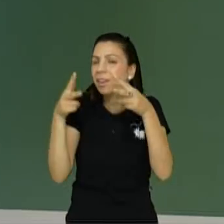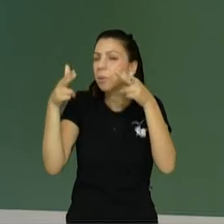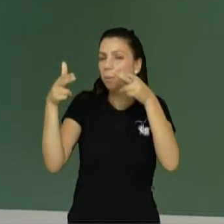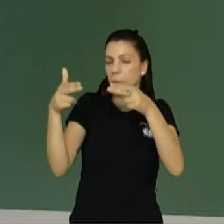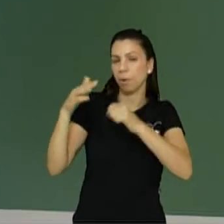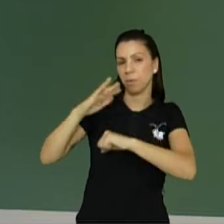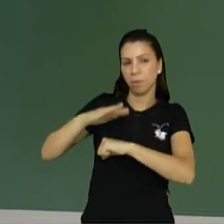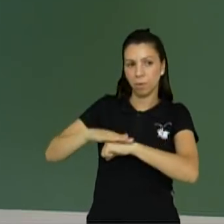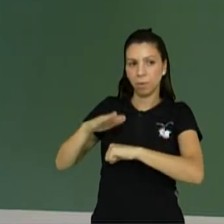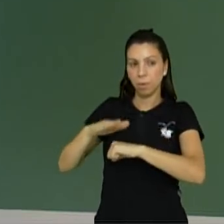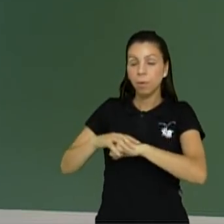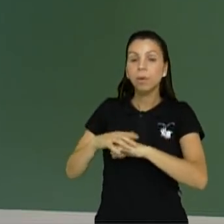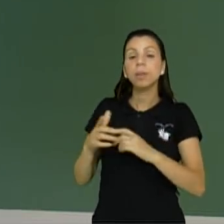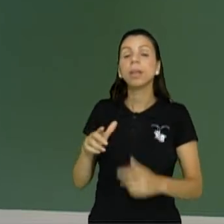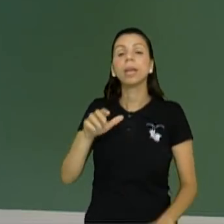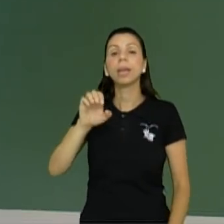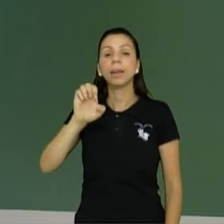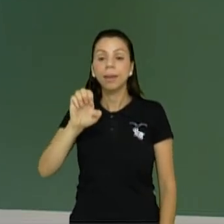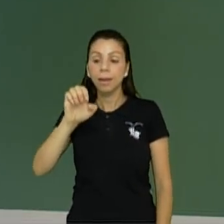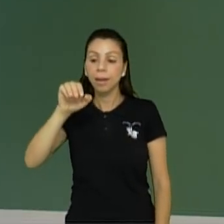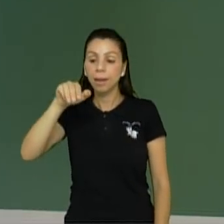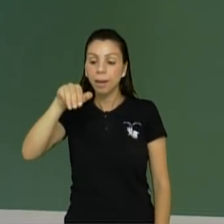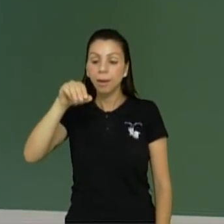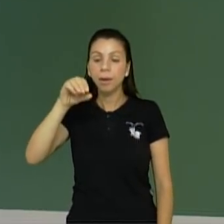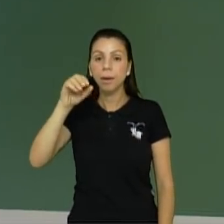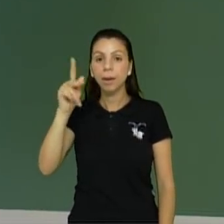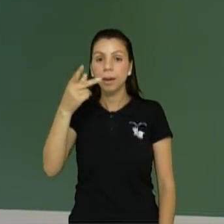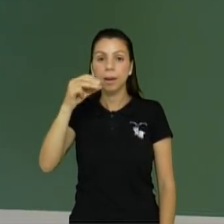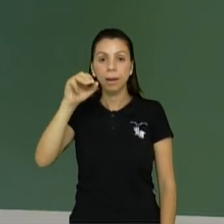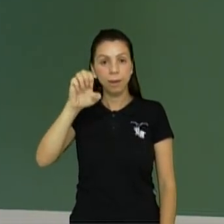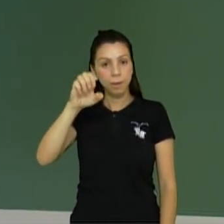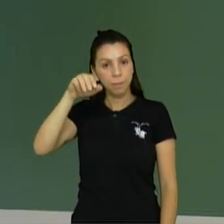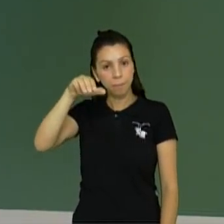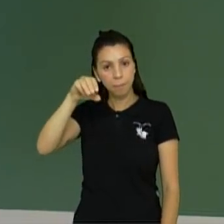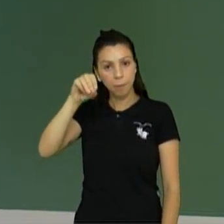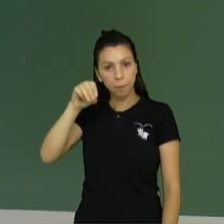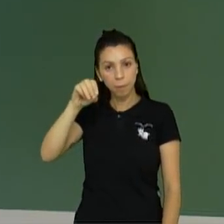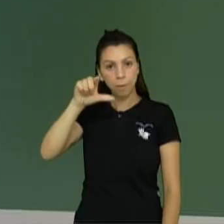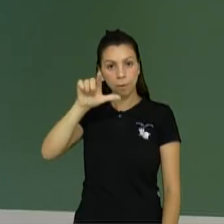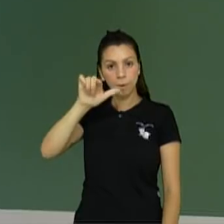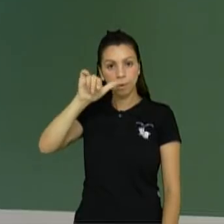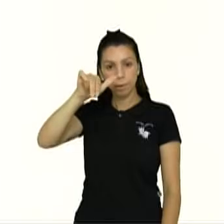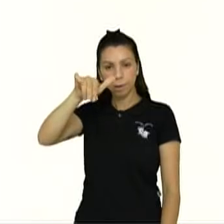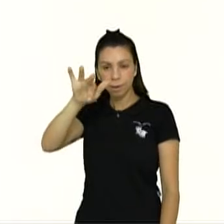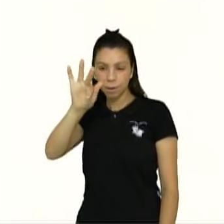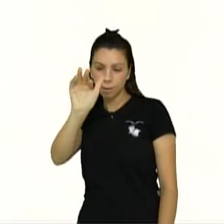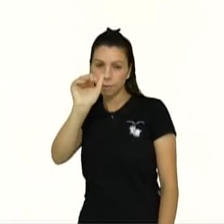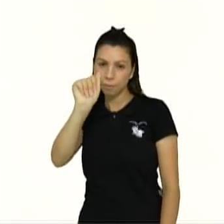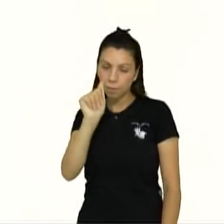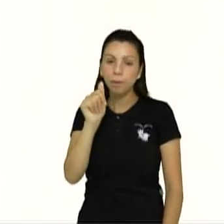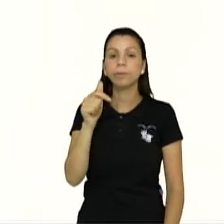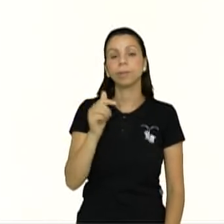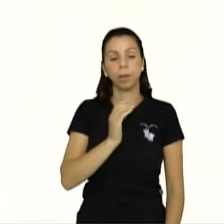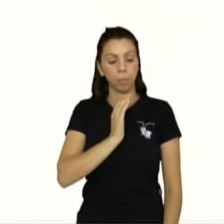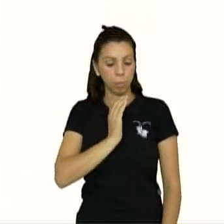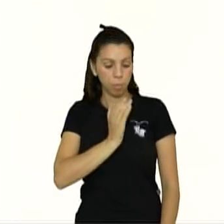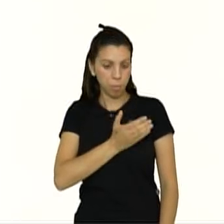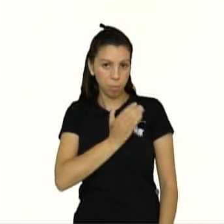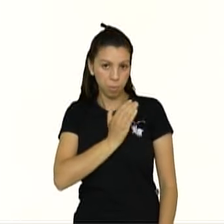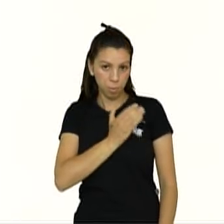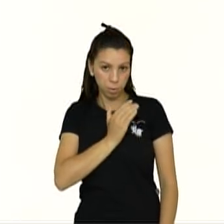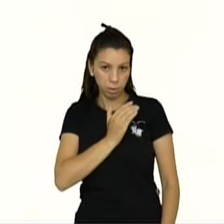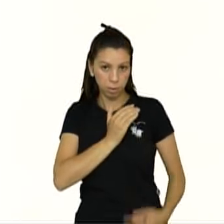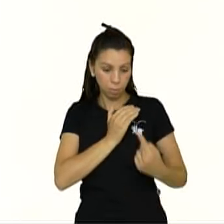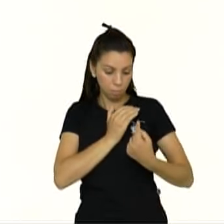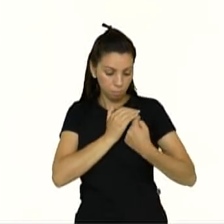nosso. Eles vão ter a hemolinfa, que vai circular pelo corpinho deles. Vai sair do coração, que vai ser bombeado e vai